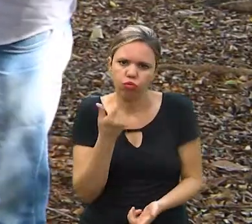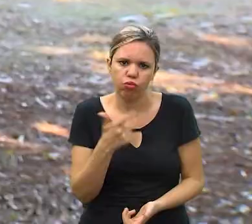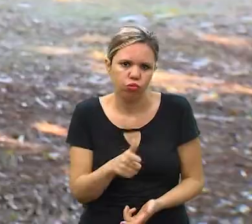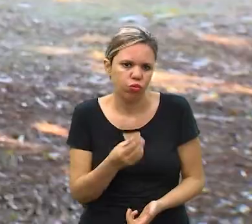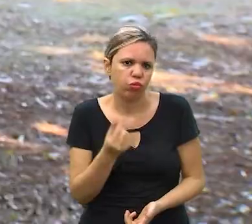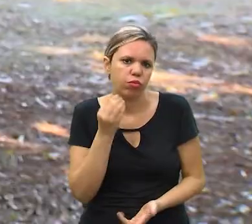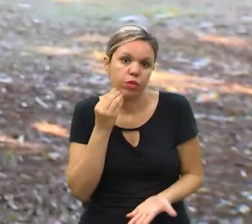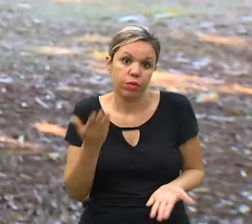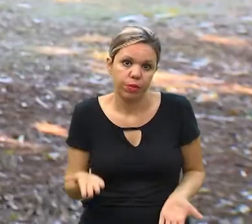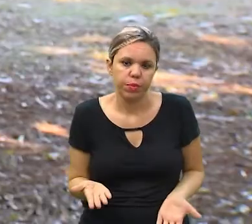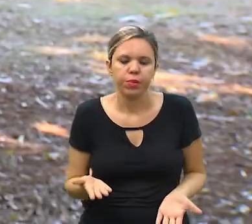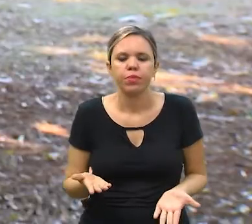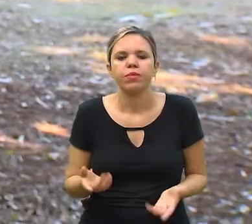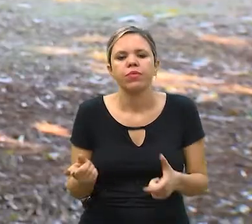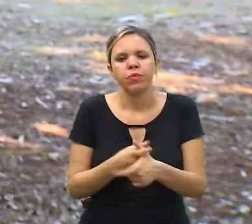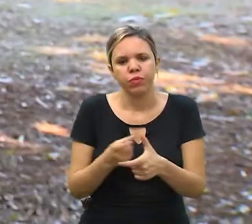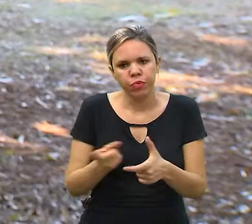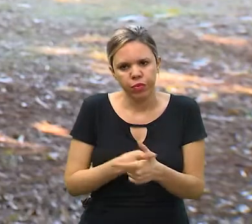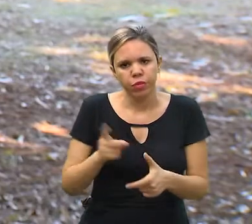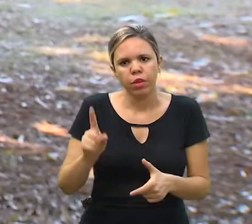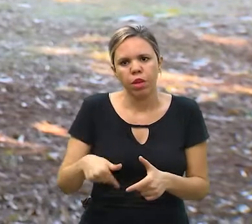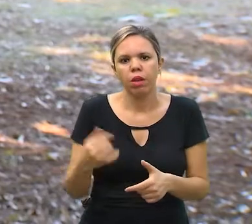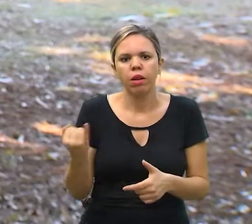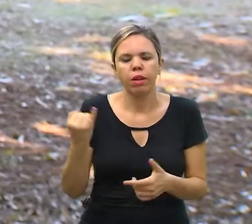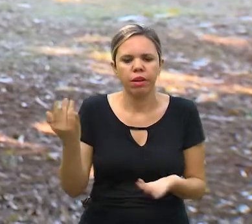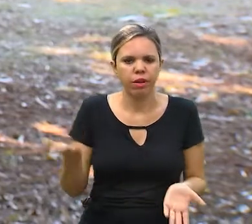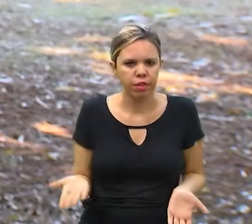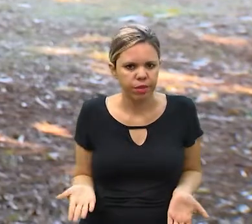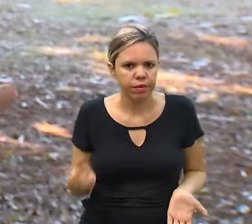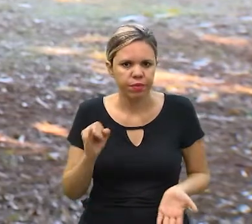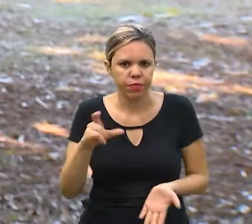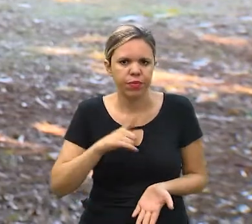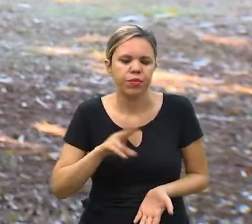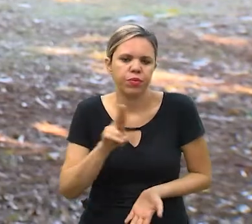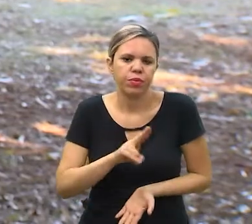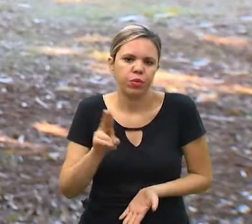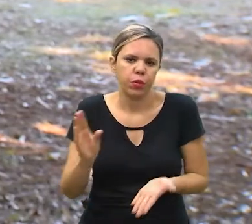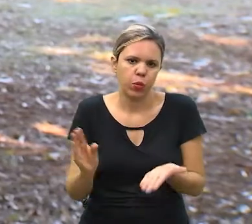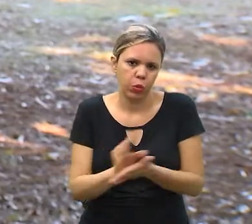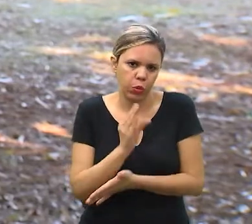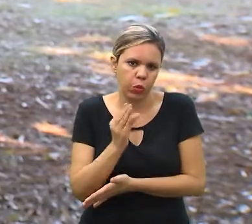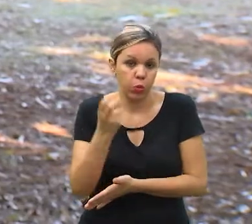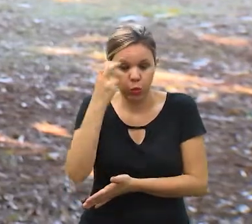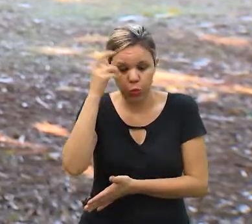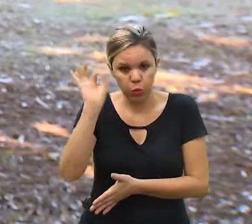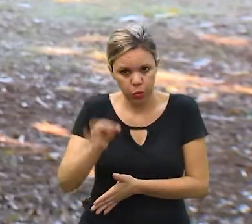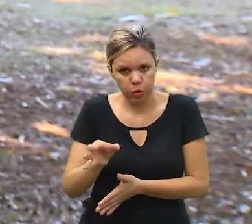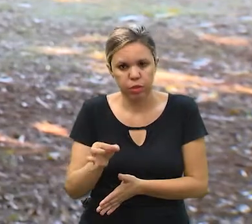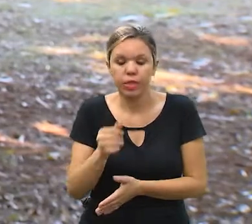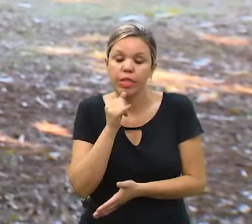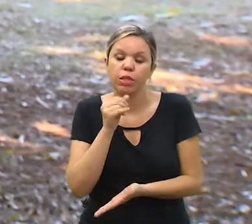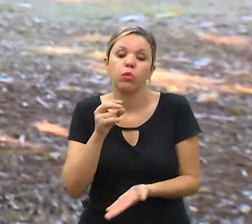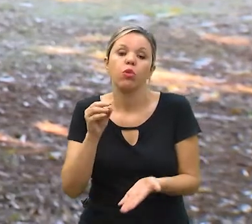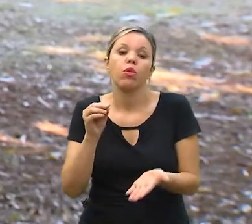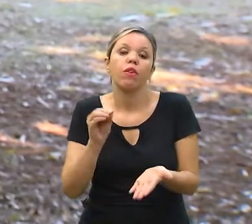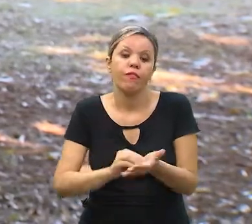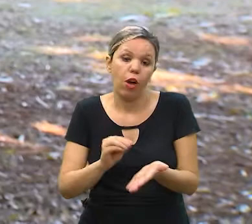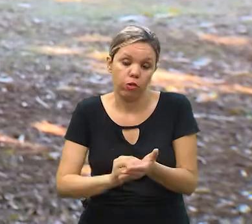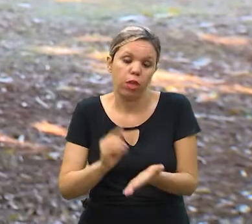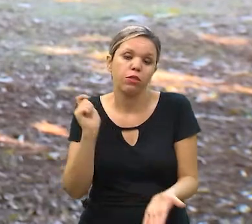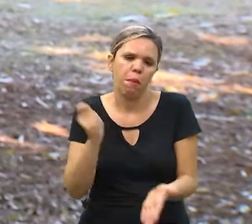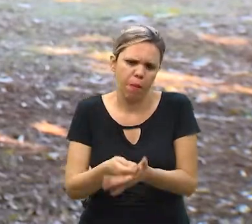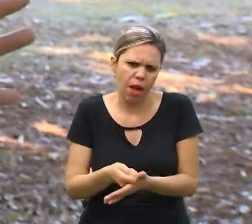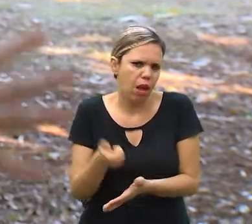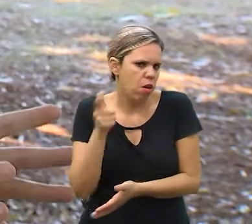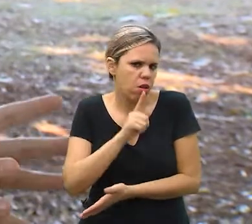possibilidade. Então, o endividamento é algo importante, né, se você utilizar o crédito de modo inteligente. A inadimplência já é quando